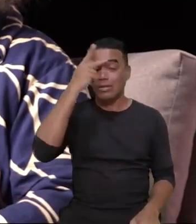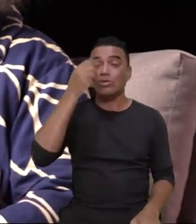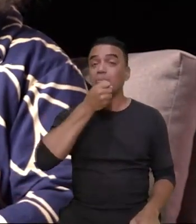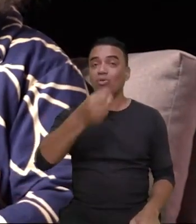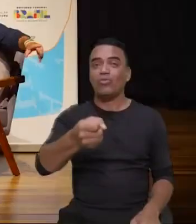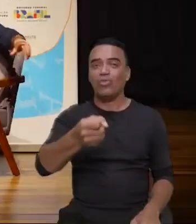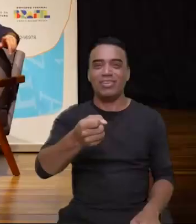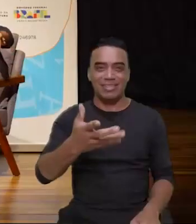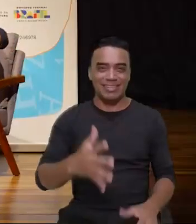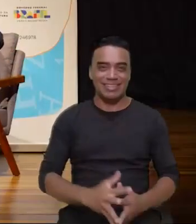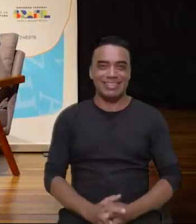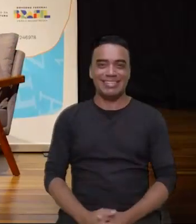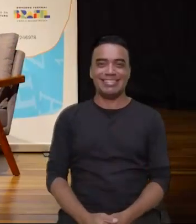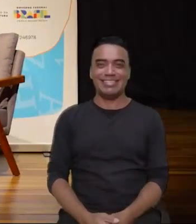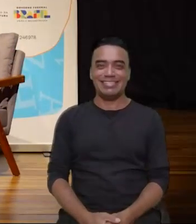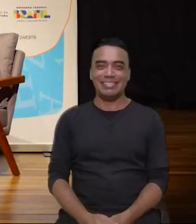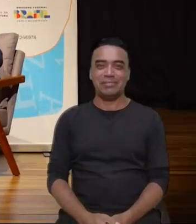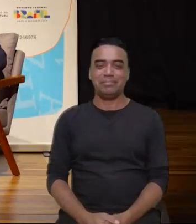microfone.